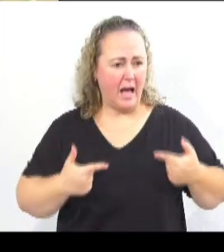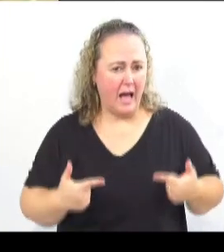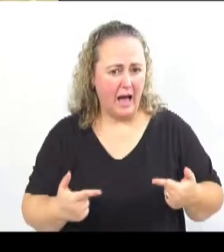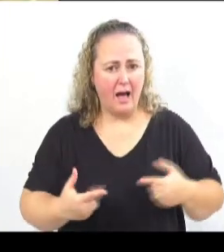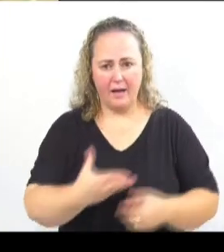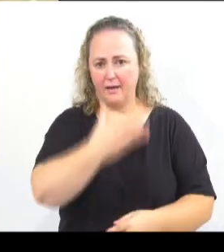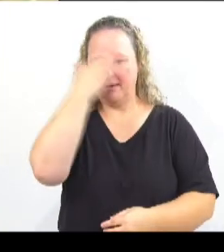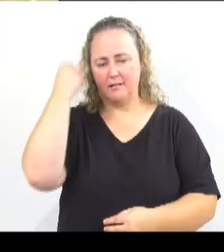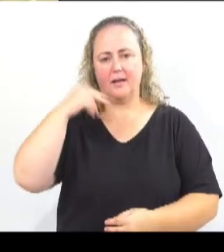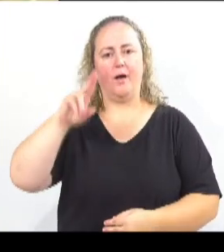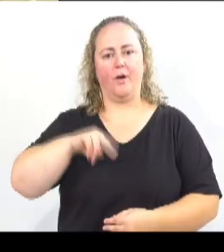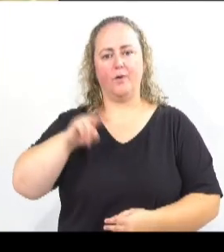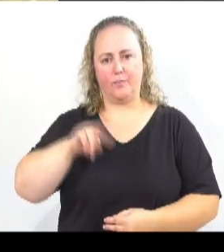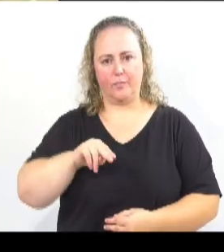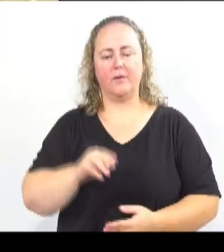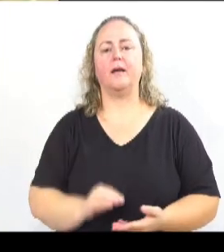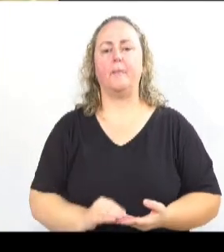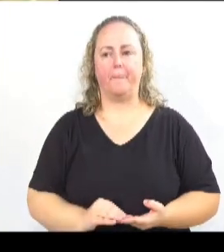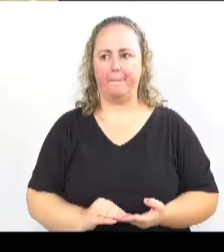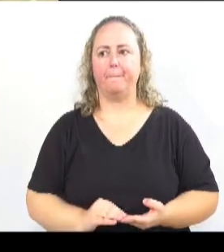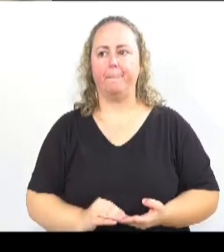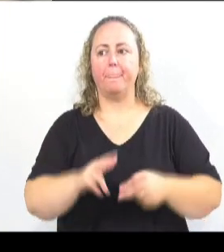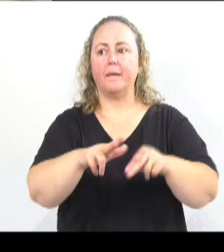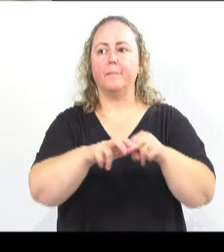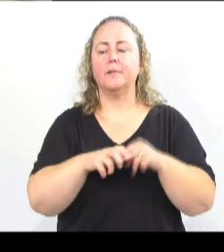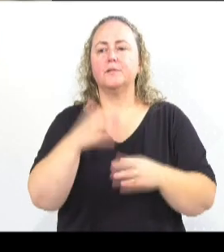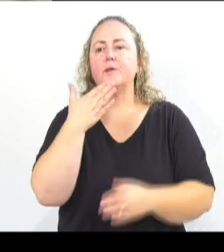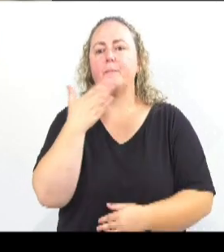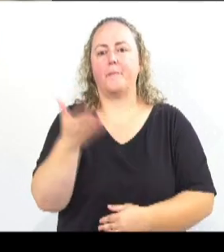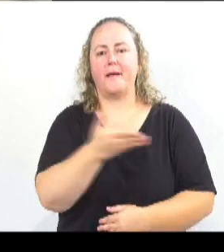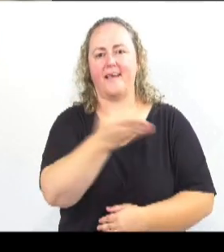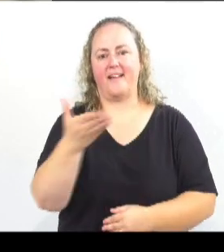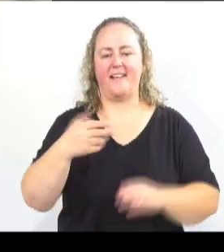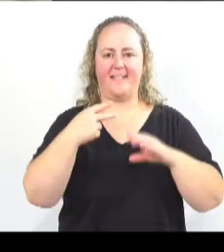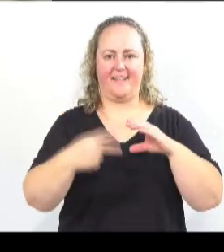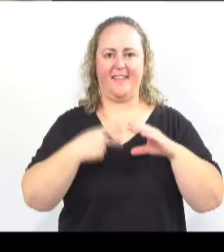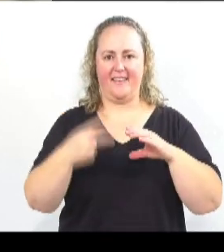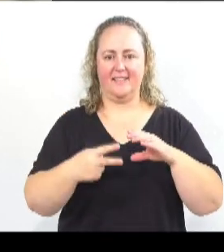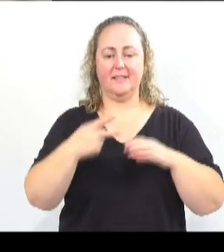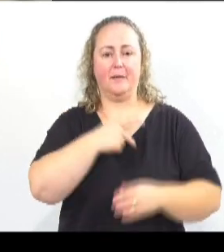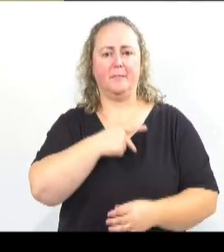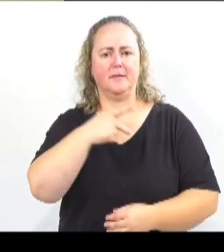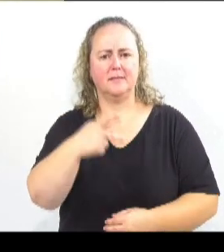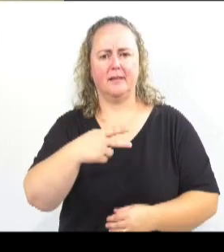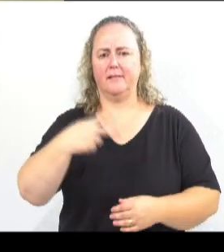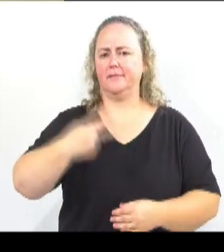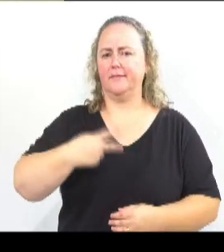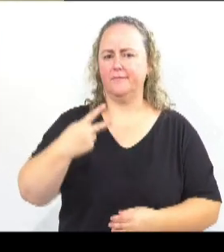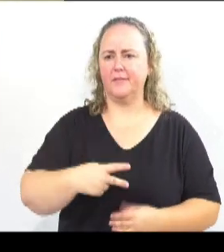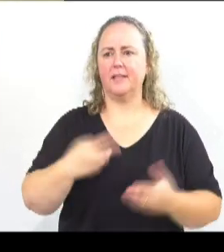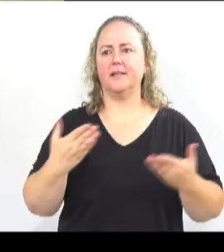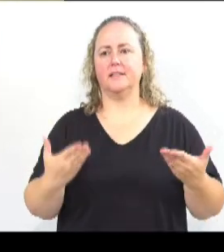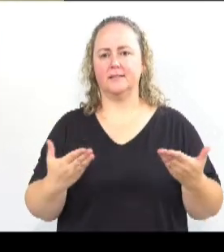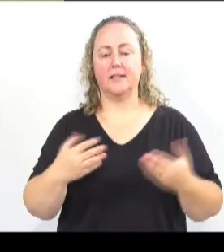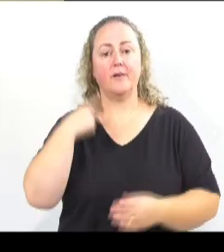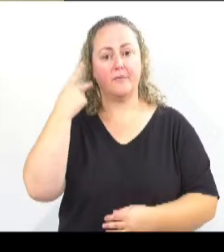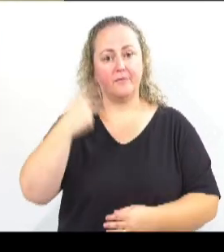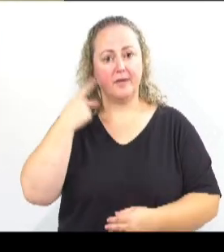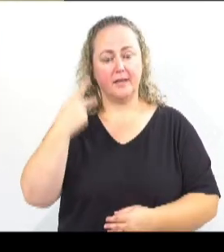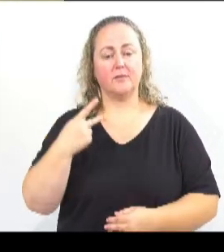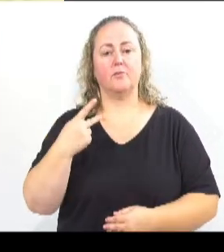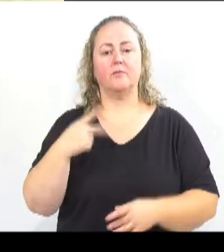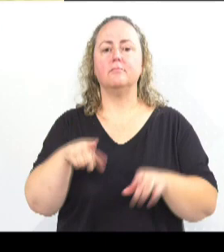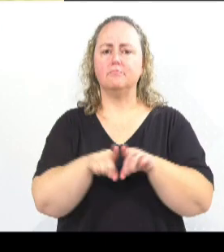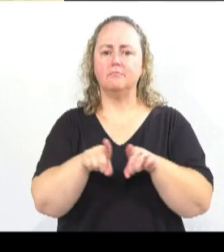temos aqui, então, o pedido, então, à Câmara de Vereadores, aos senhores aqui, ao presidente, ao vice, ao vereador Wagner também,